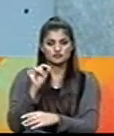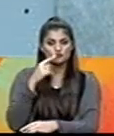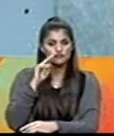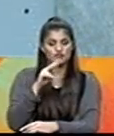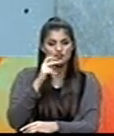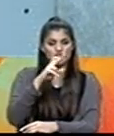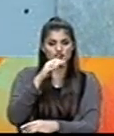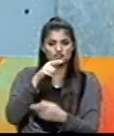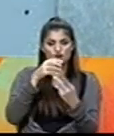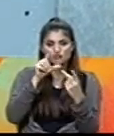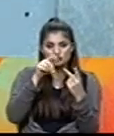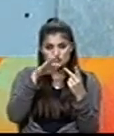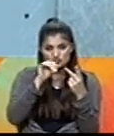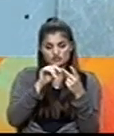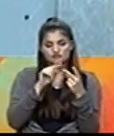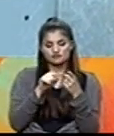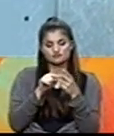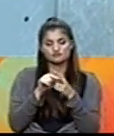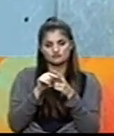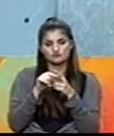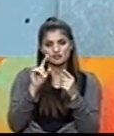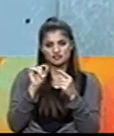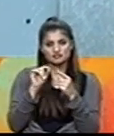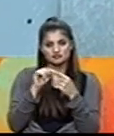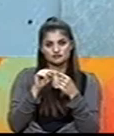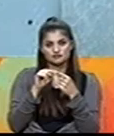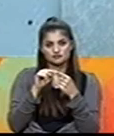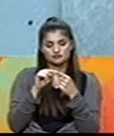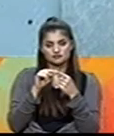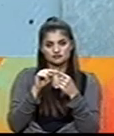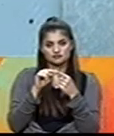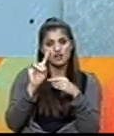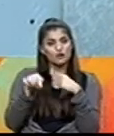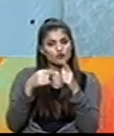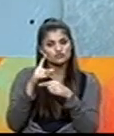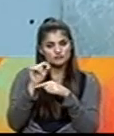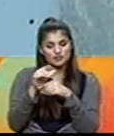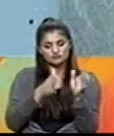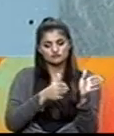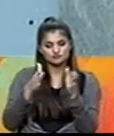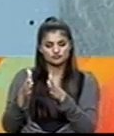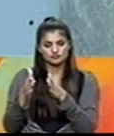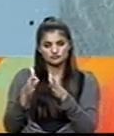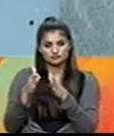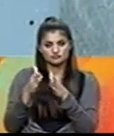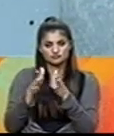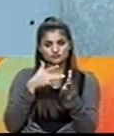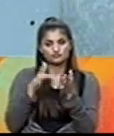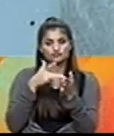Aristóteles. Aristóteles, exatamente. Laurent Calier. E depois tem outra parte que está aí dobrada, mais à